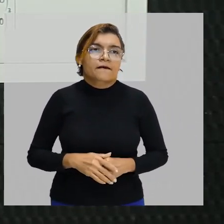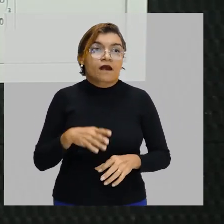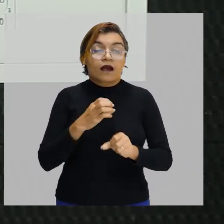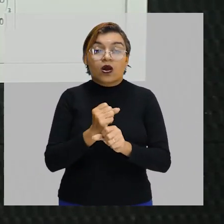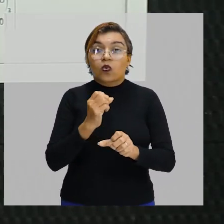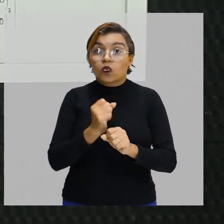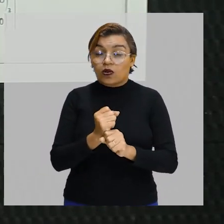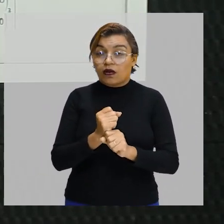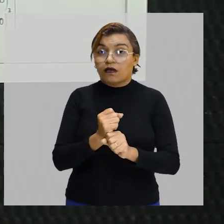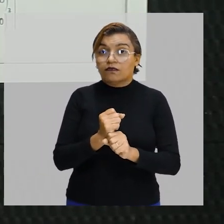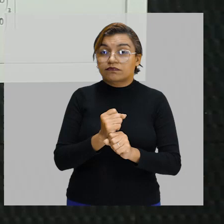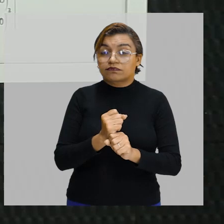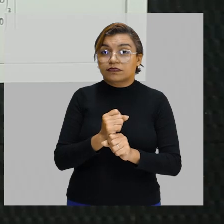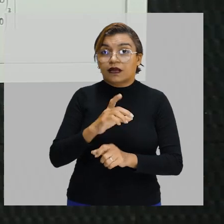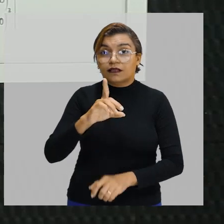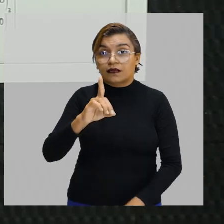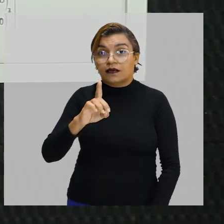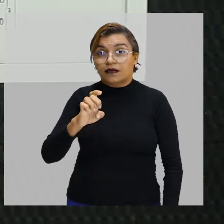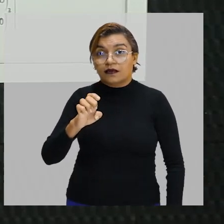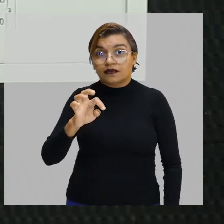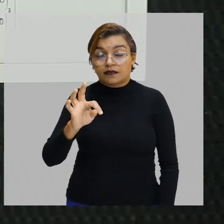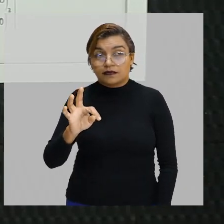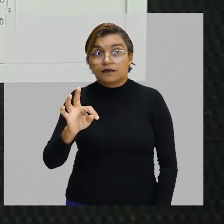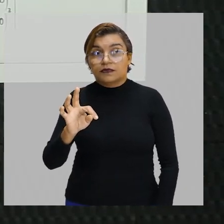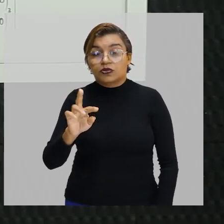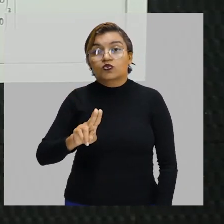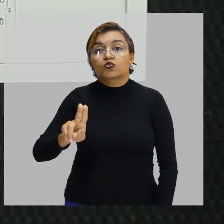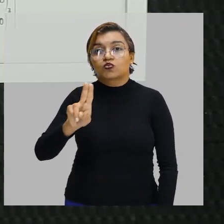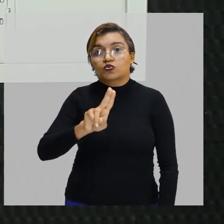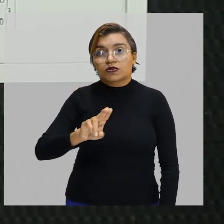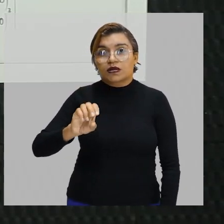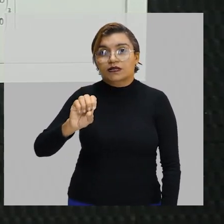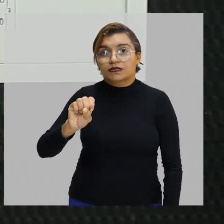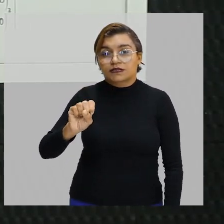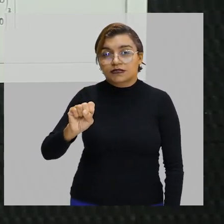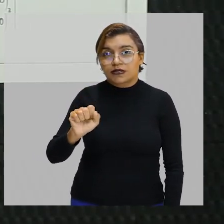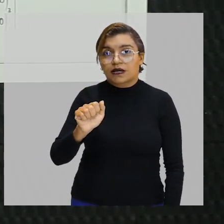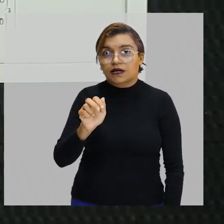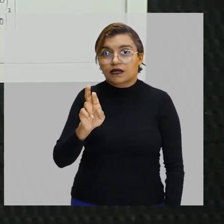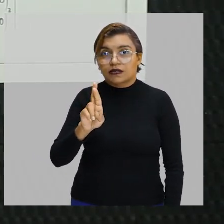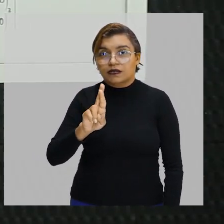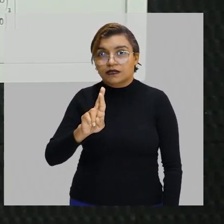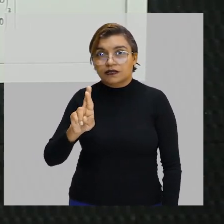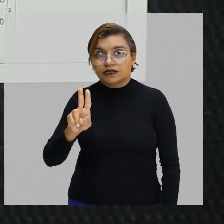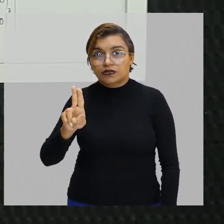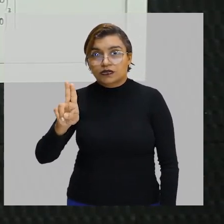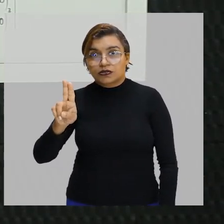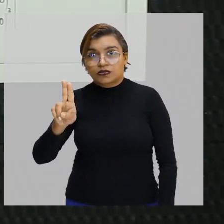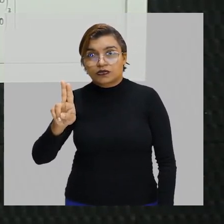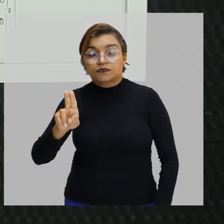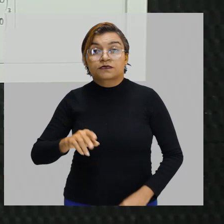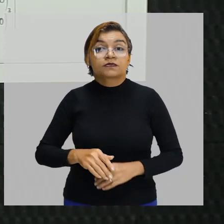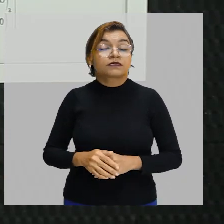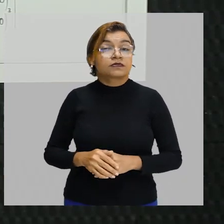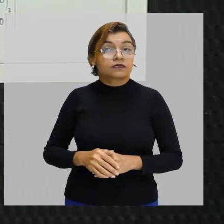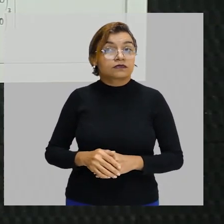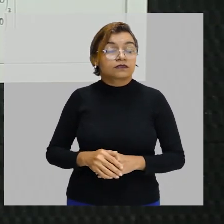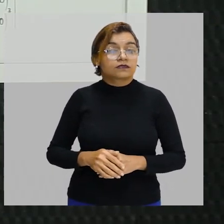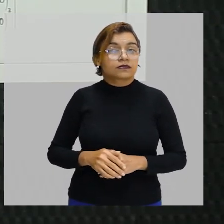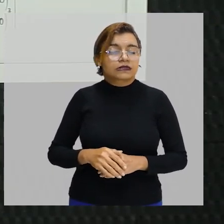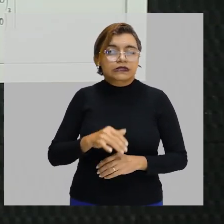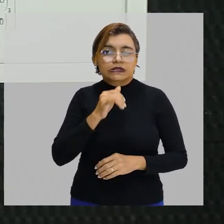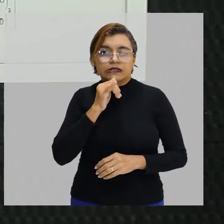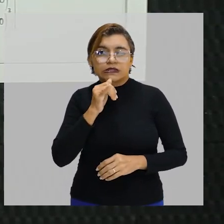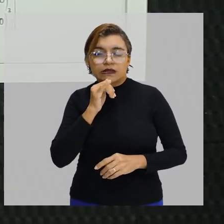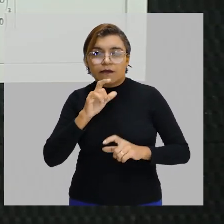calcular esse determinante usando o Sarri, né? O teorema de Sarri, para calcular esse determinante, montar aqui